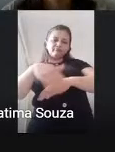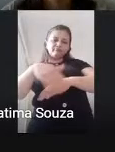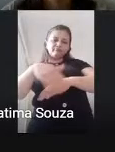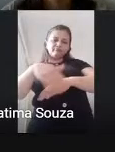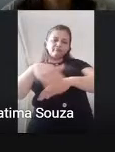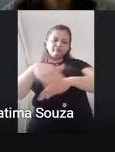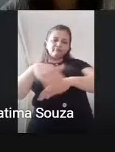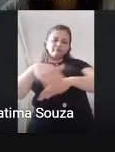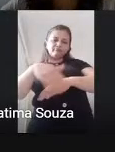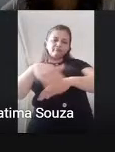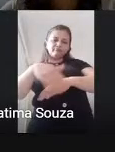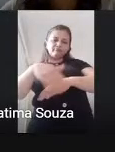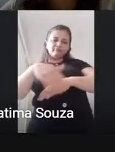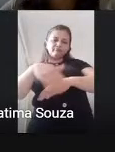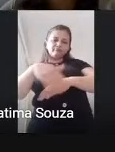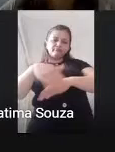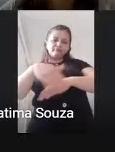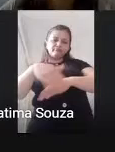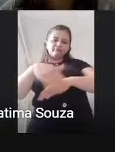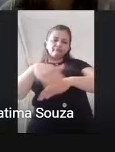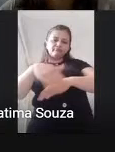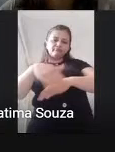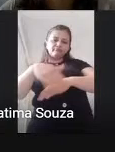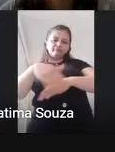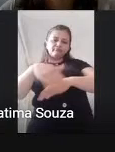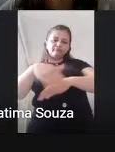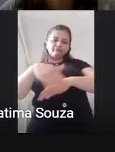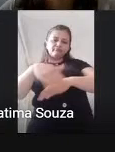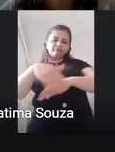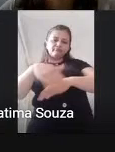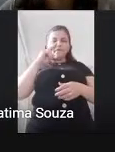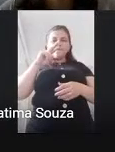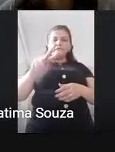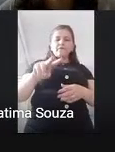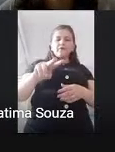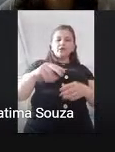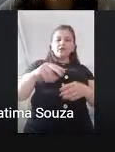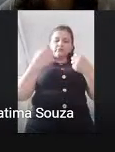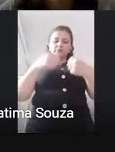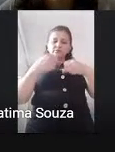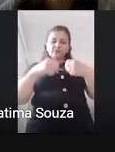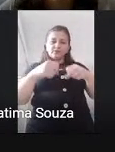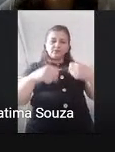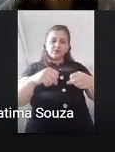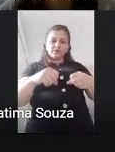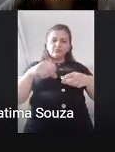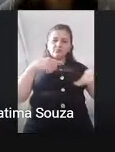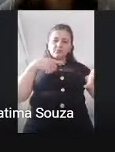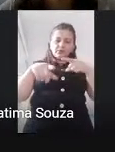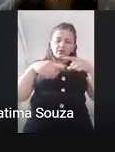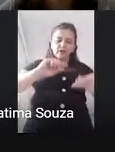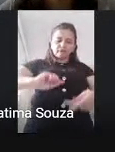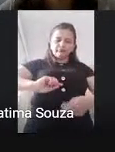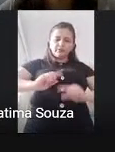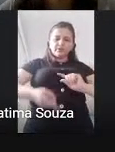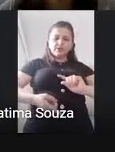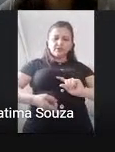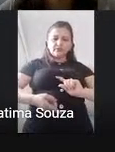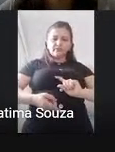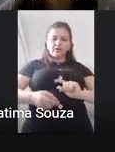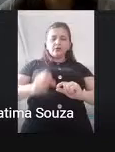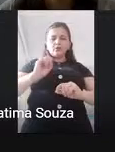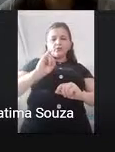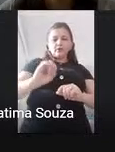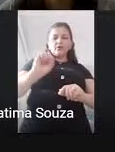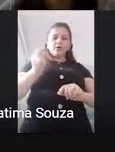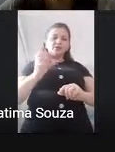assim, a gente vê a grande necessidade do trabalho com sífilis, do trabalho com IST, do trabalho